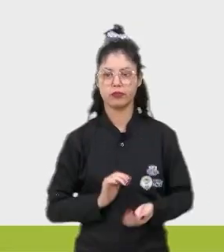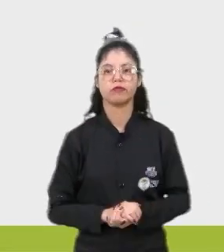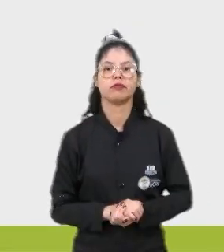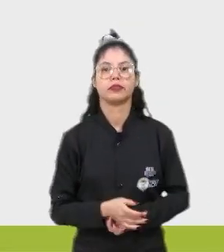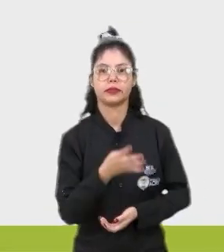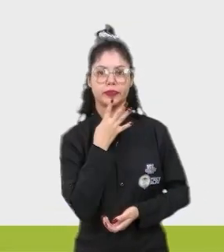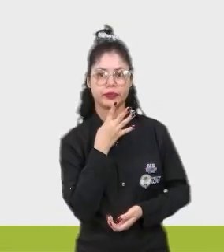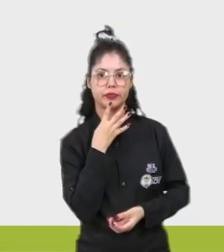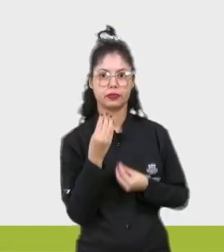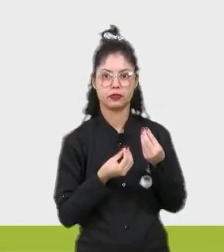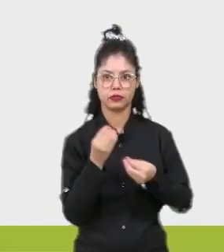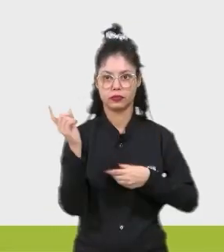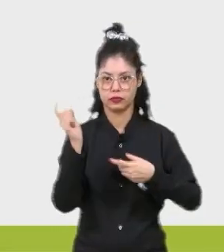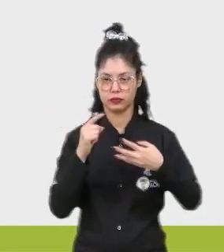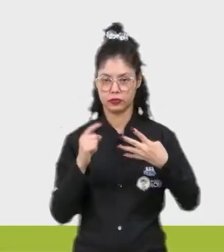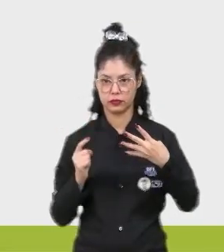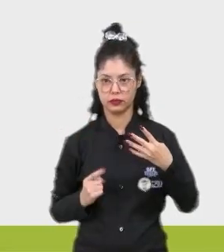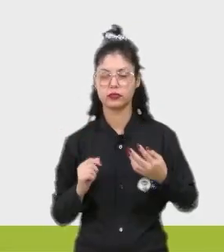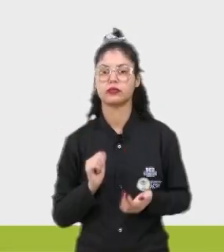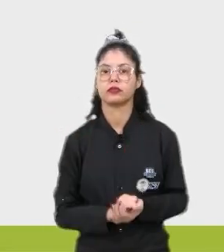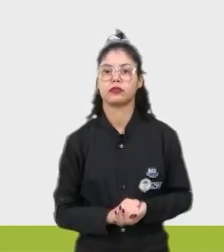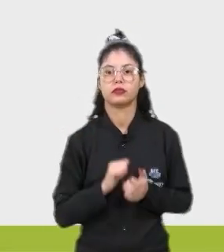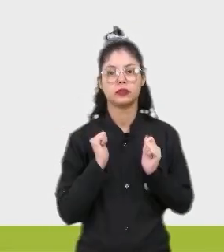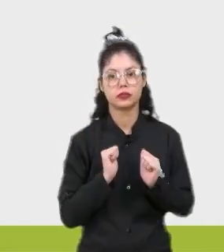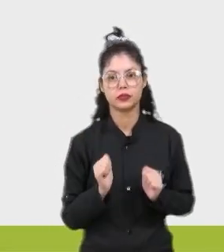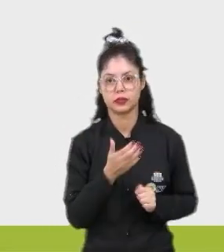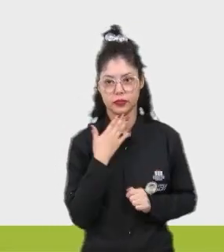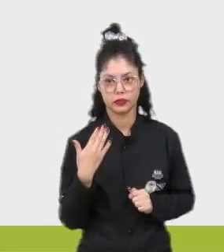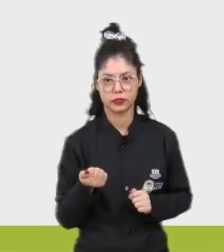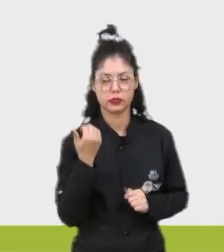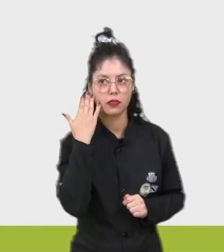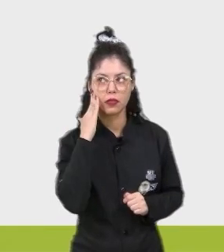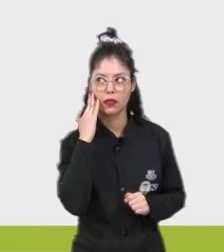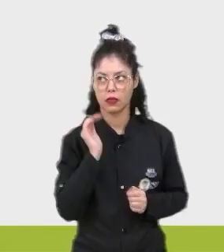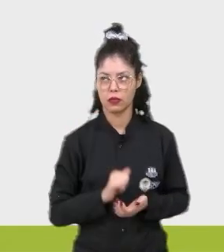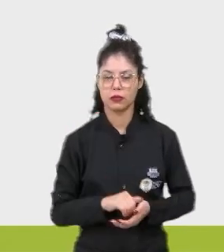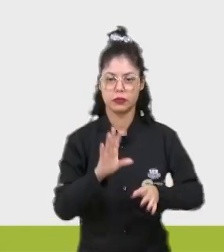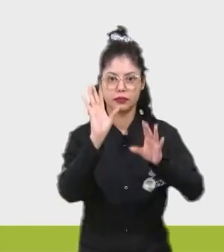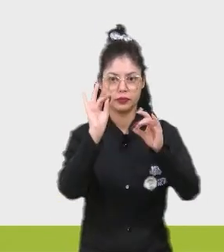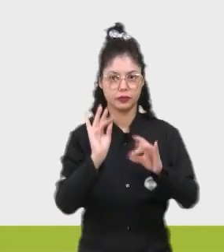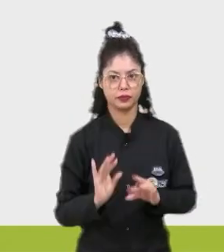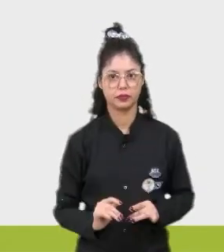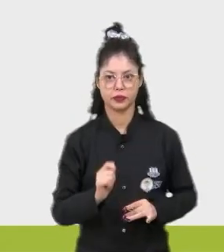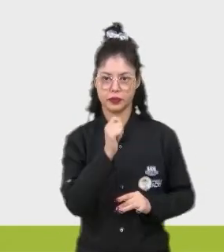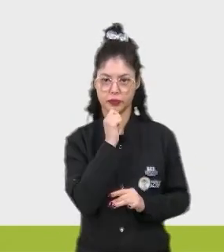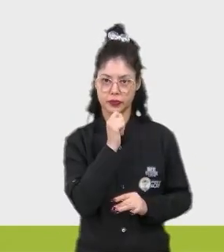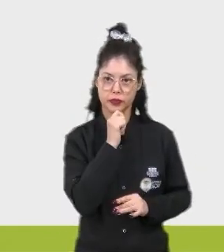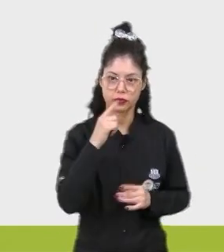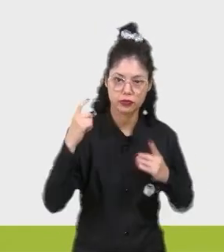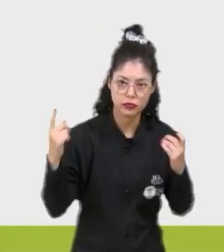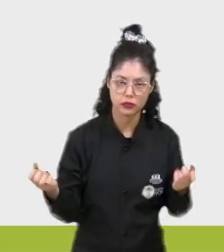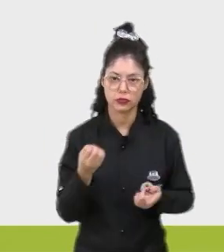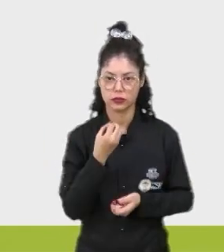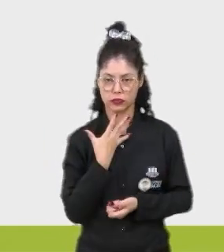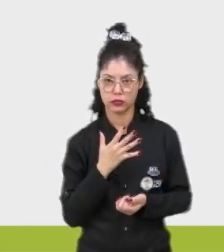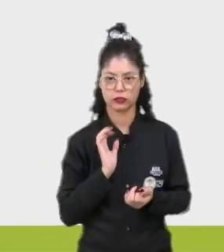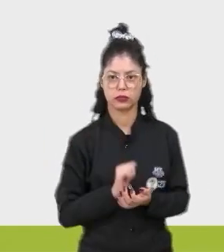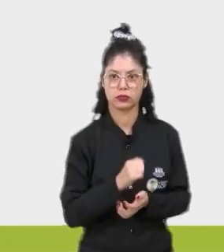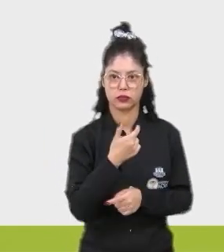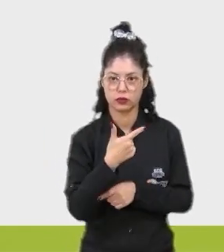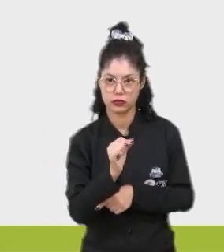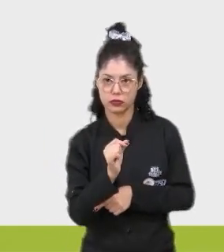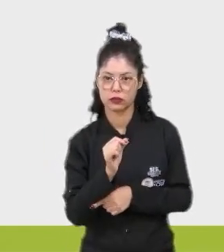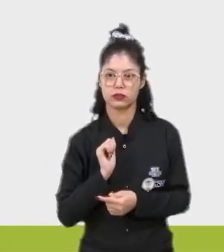vamos conhecer um pouquinho mais de cada um. Mas para que a gente possa entender o espectro sonoro, né? Como eu falei, o som audível é entre